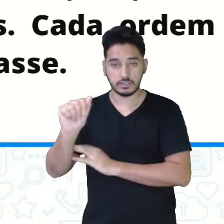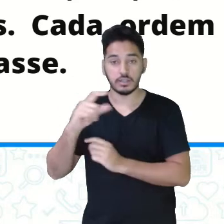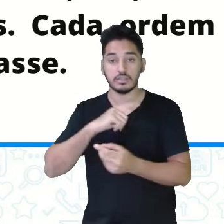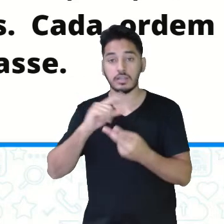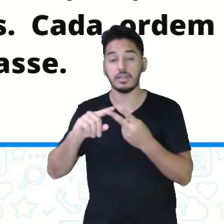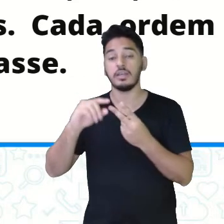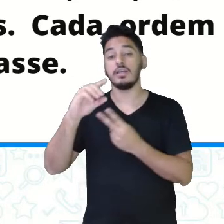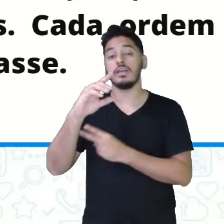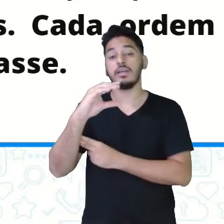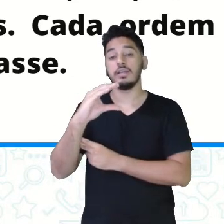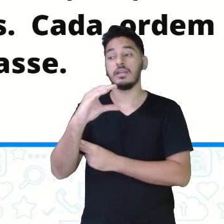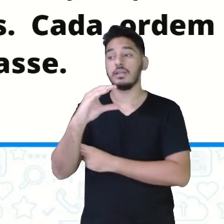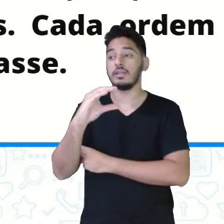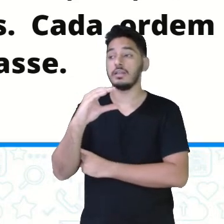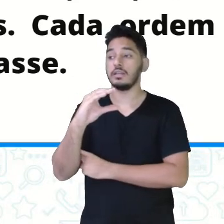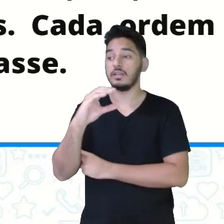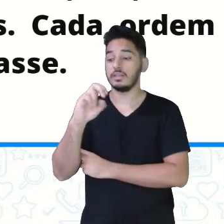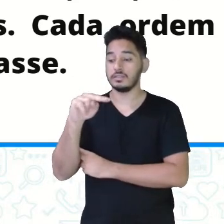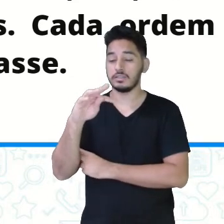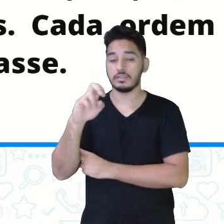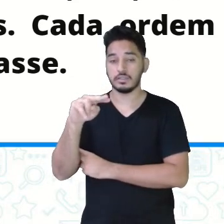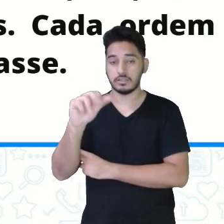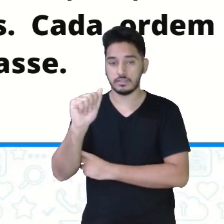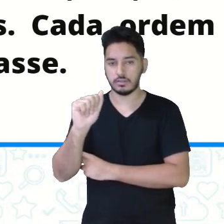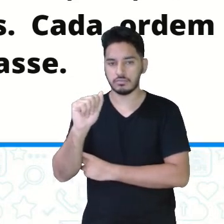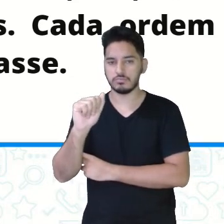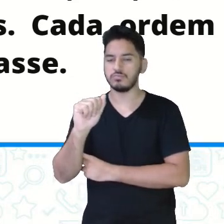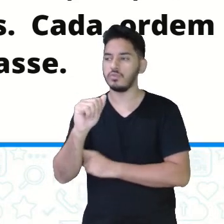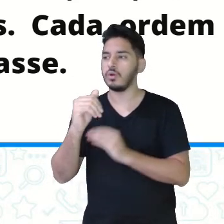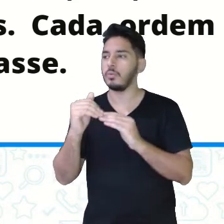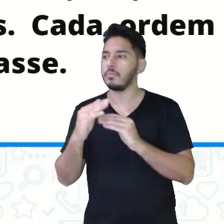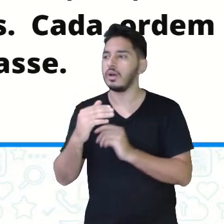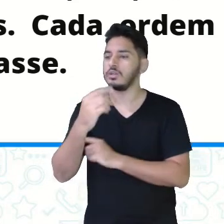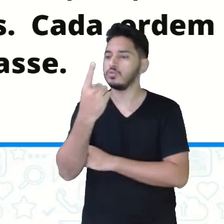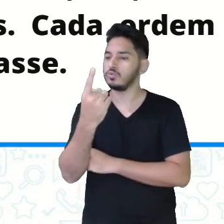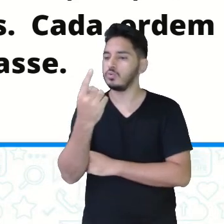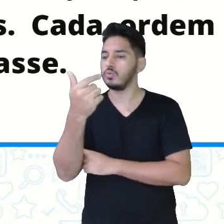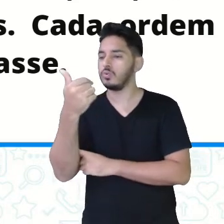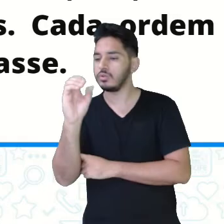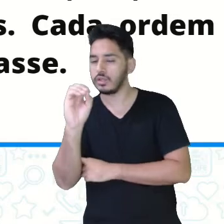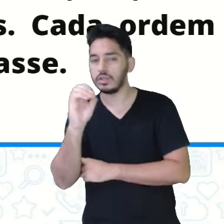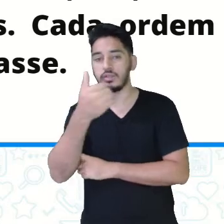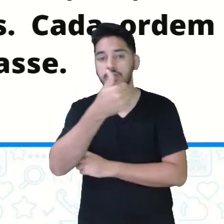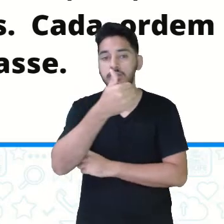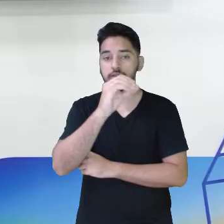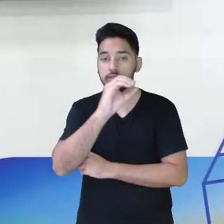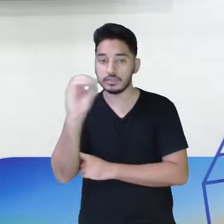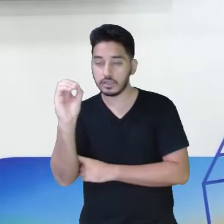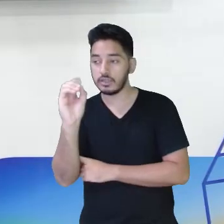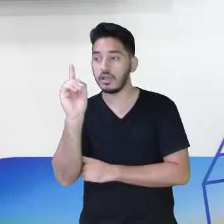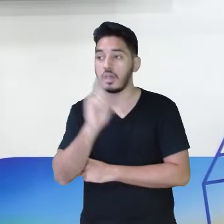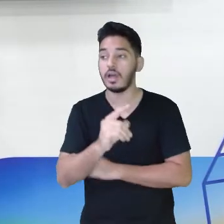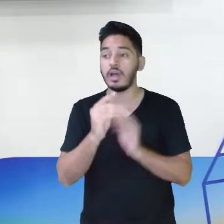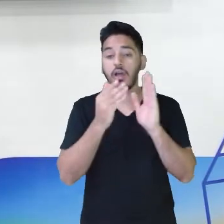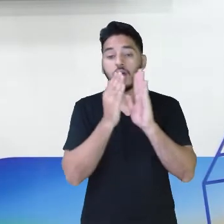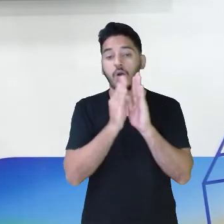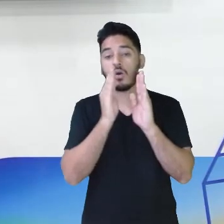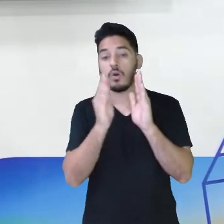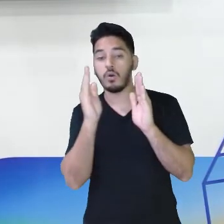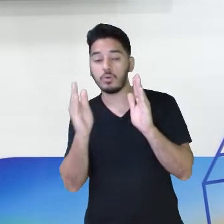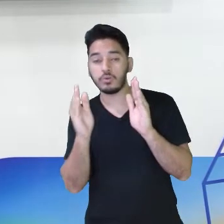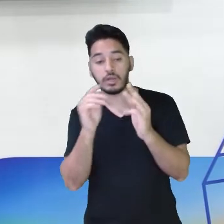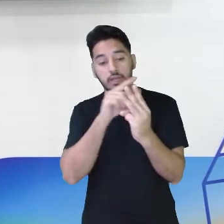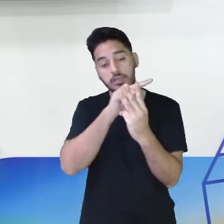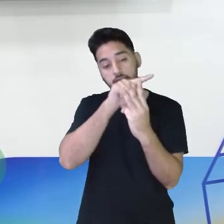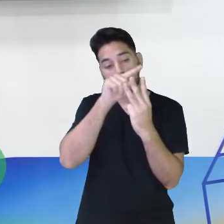centena. Os grupos de 1, 10 e 100 elementos são chamados de ordens, lembra? A cada